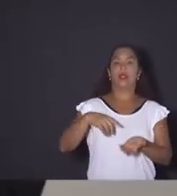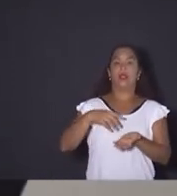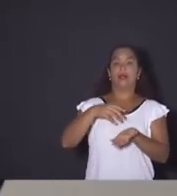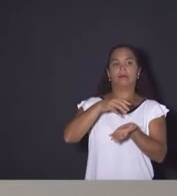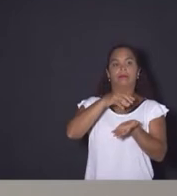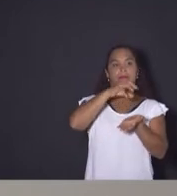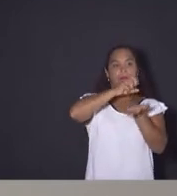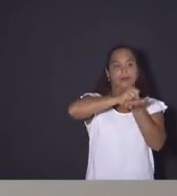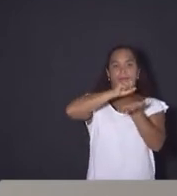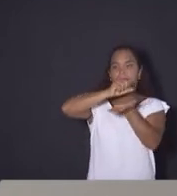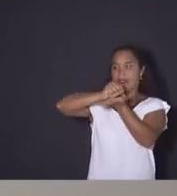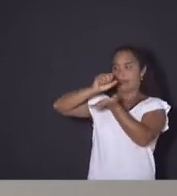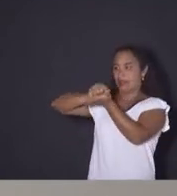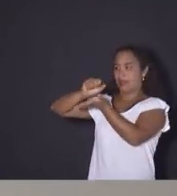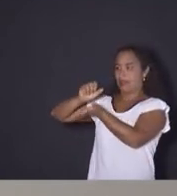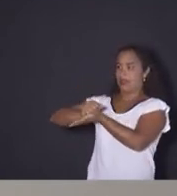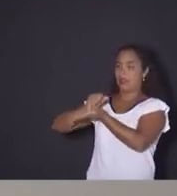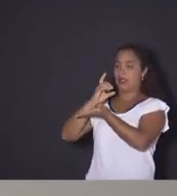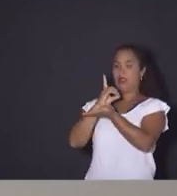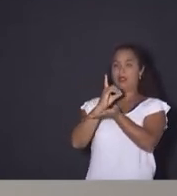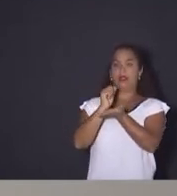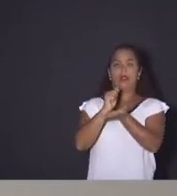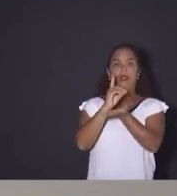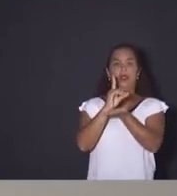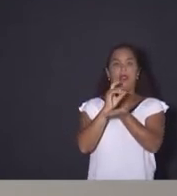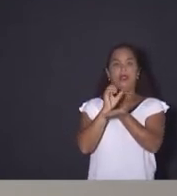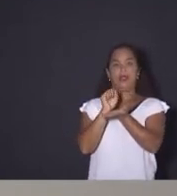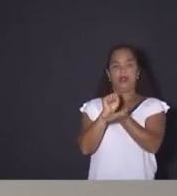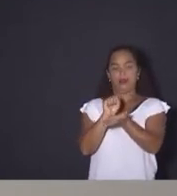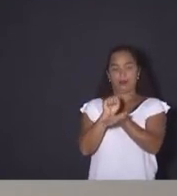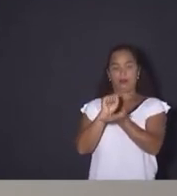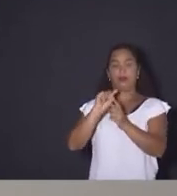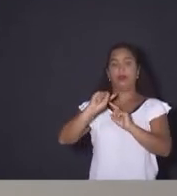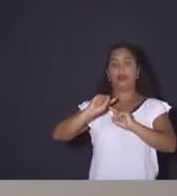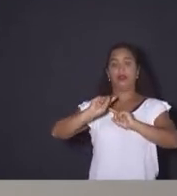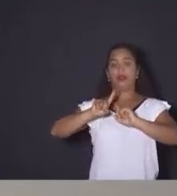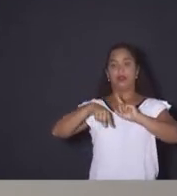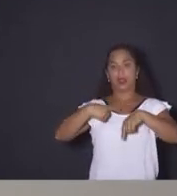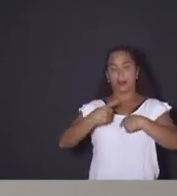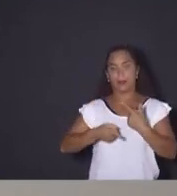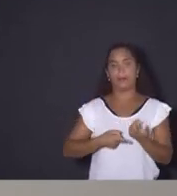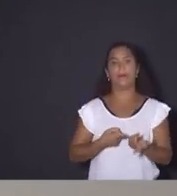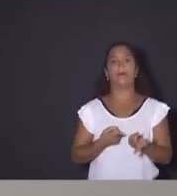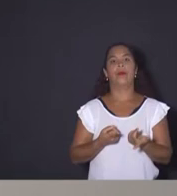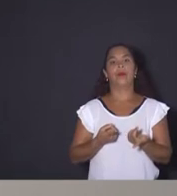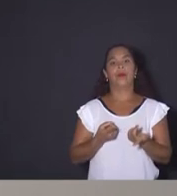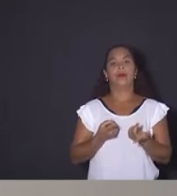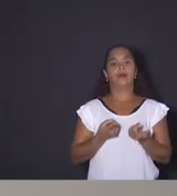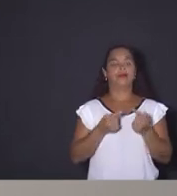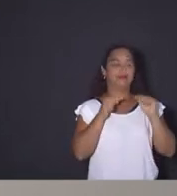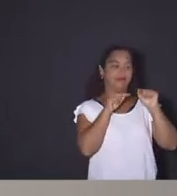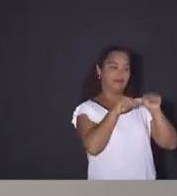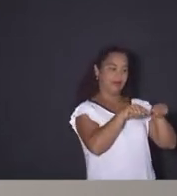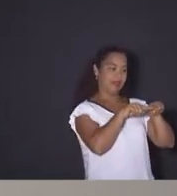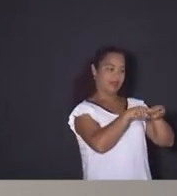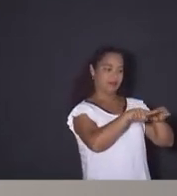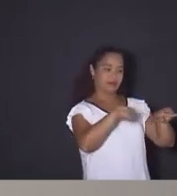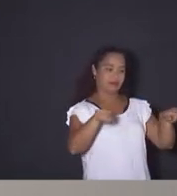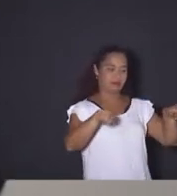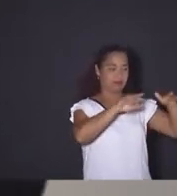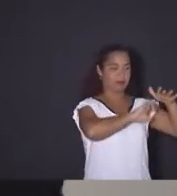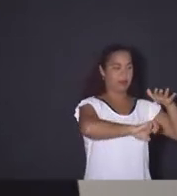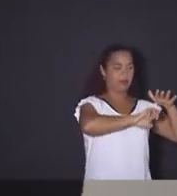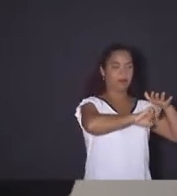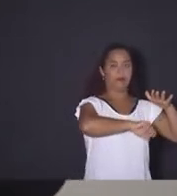que, no final, serve como, eu diria, ganha sentido financeiro para essas companhias. O